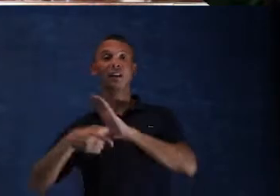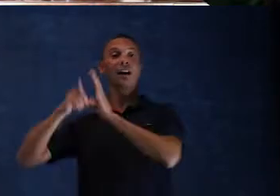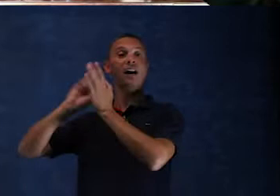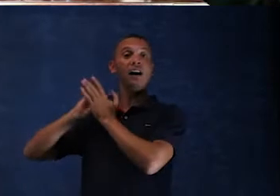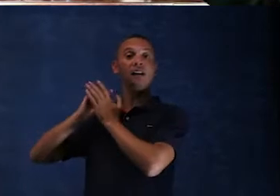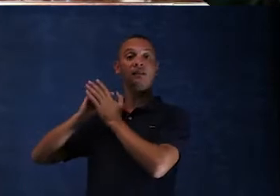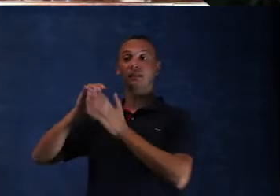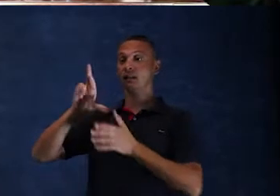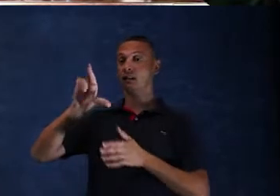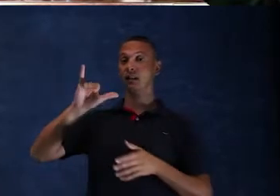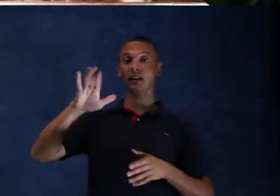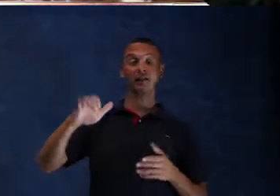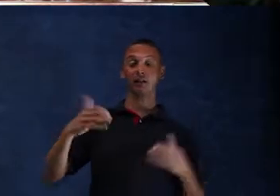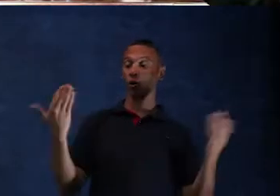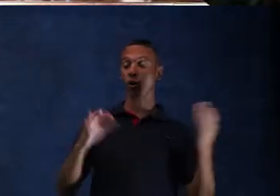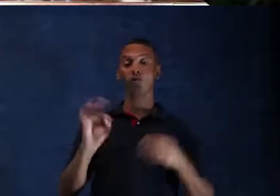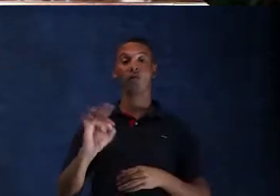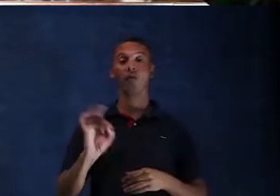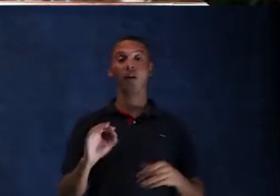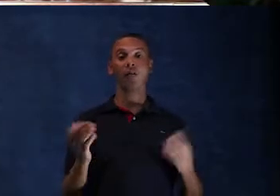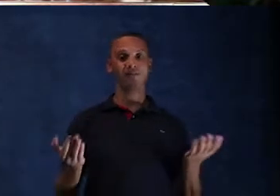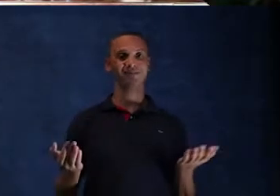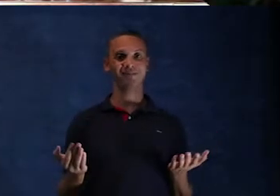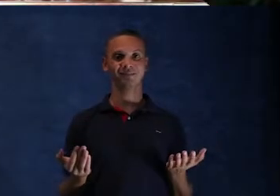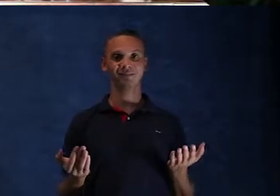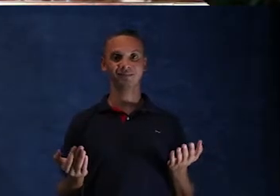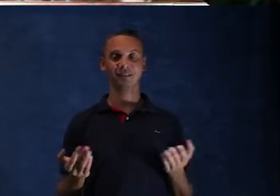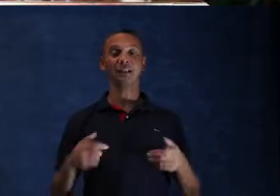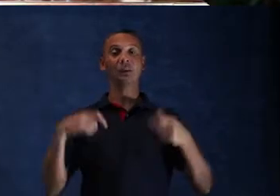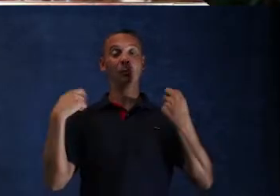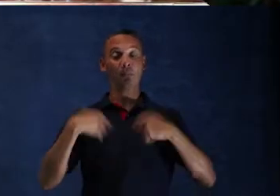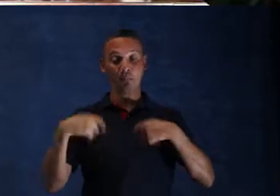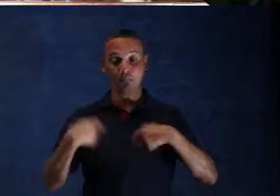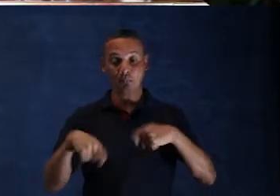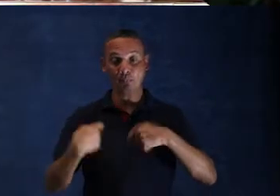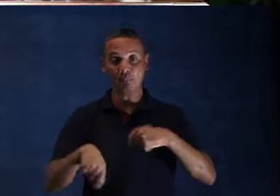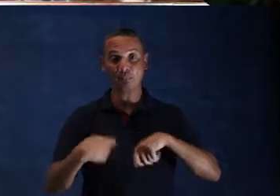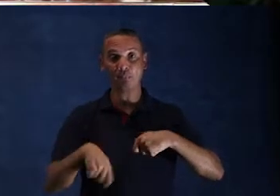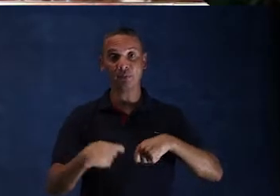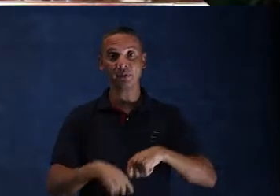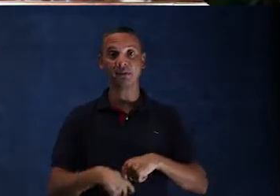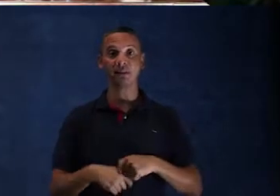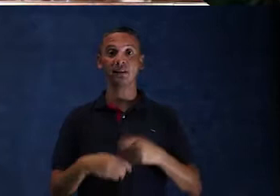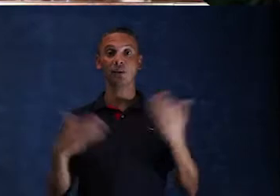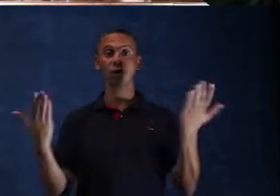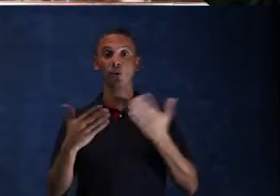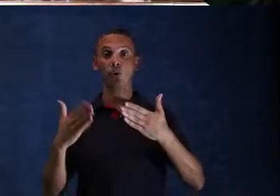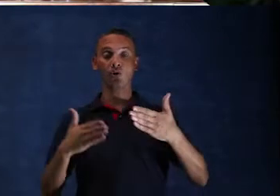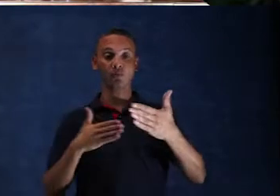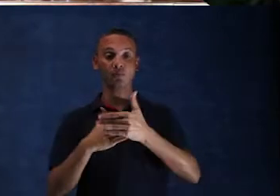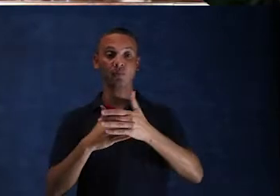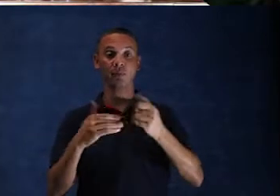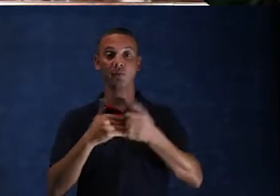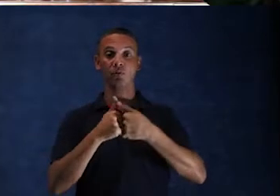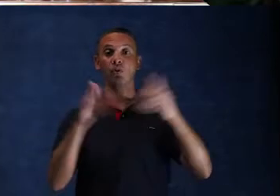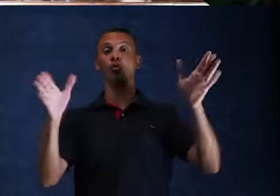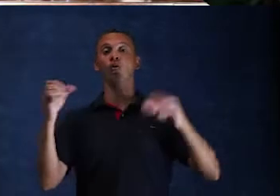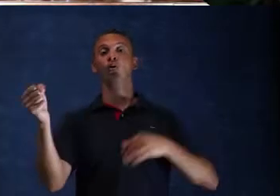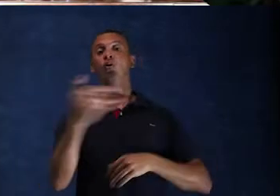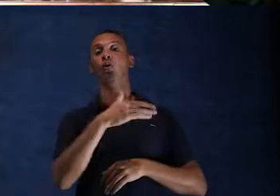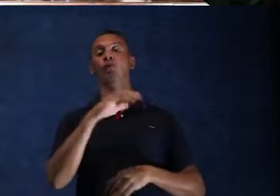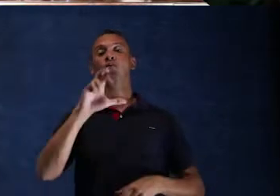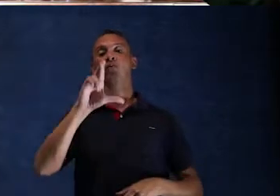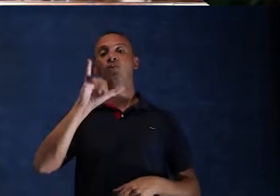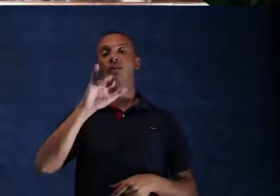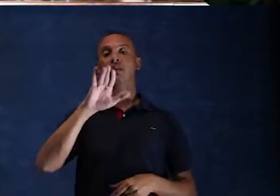ser crime. Não é? Então, é preciso que a gente perceba que essa fronteira é móvel, sabe, do crime,